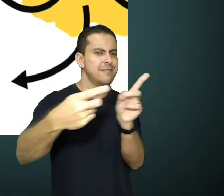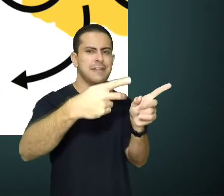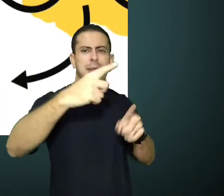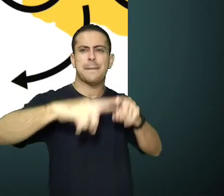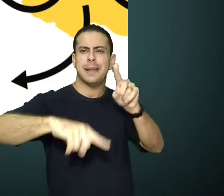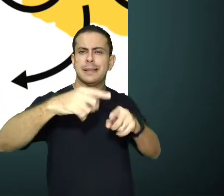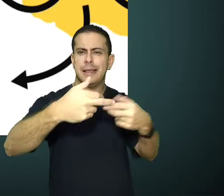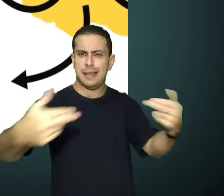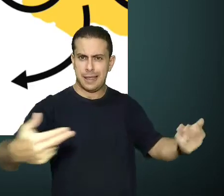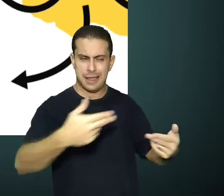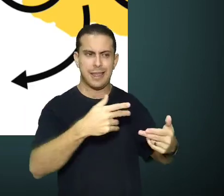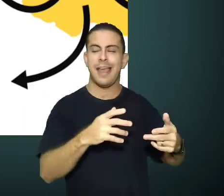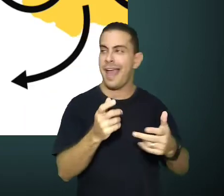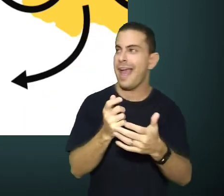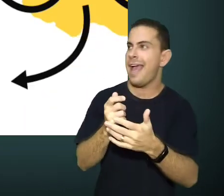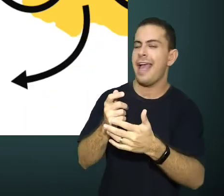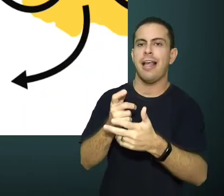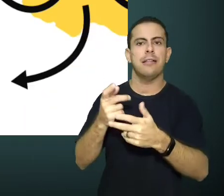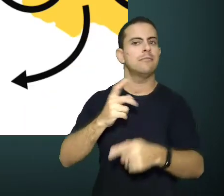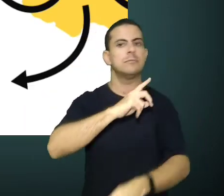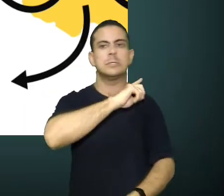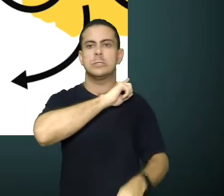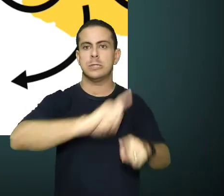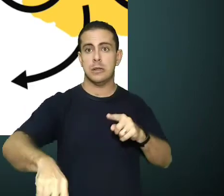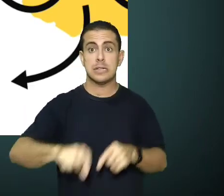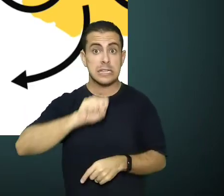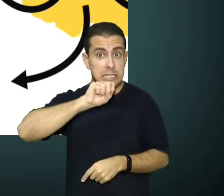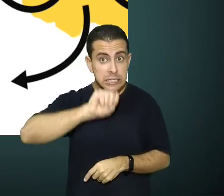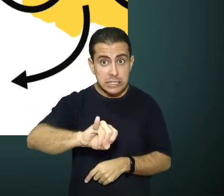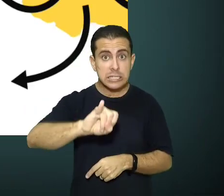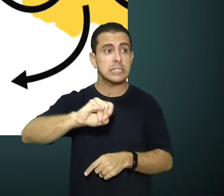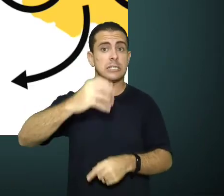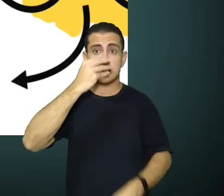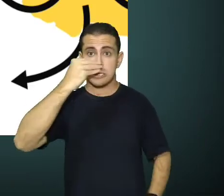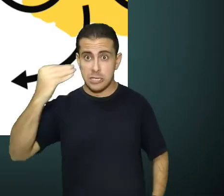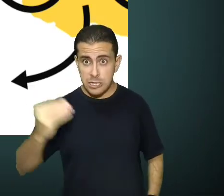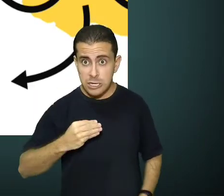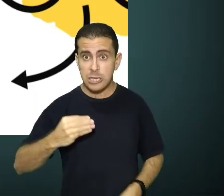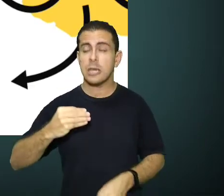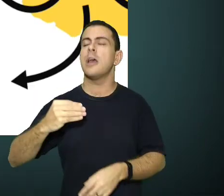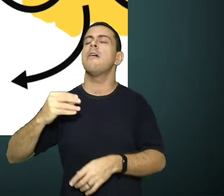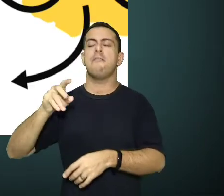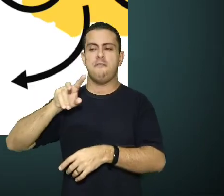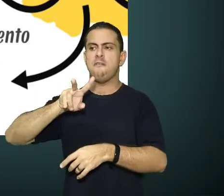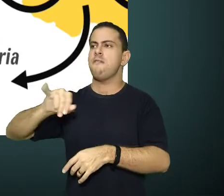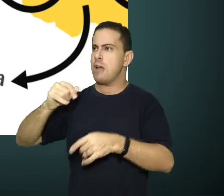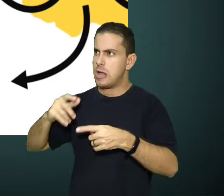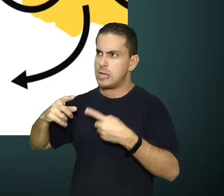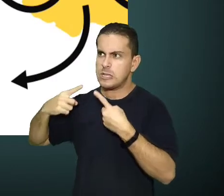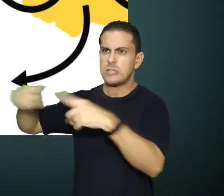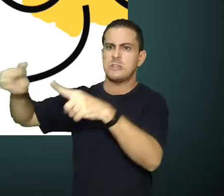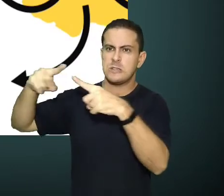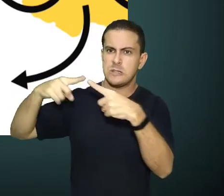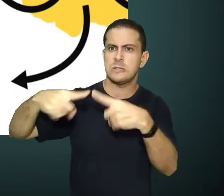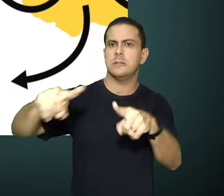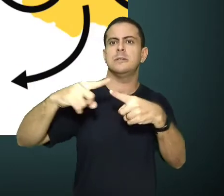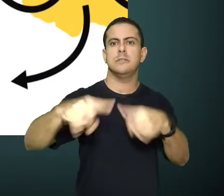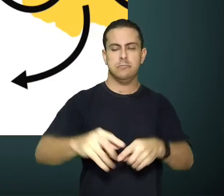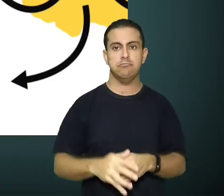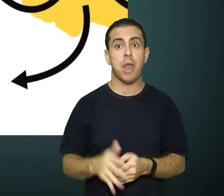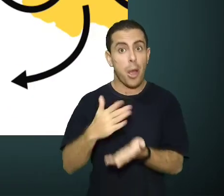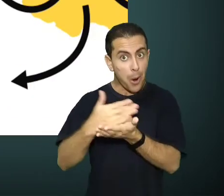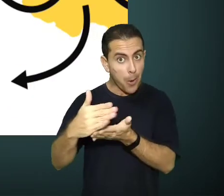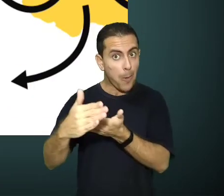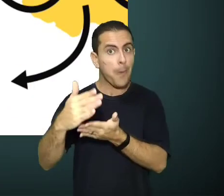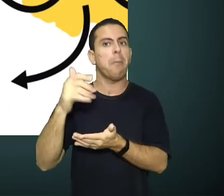para eles. E quem desrespeitasse o bloqueio sofreria intervenção militar napoleônica. No início,